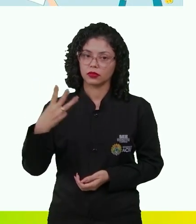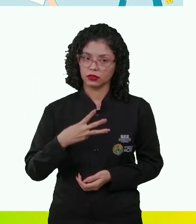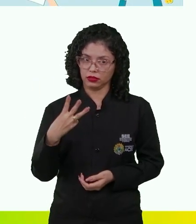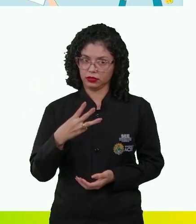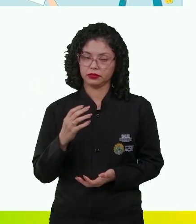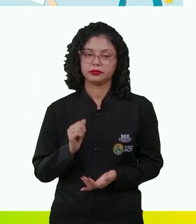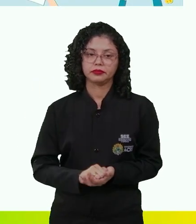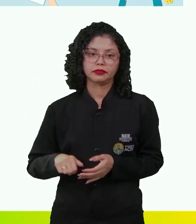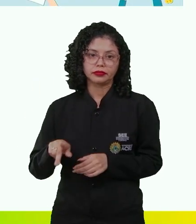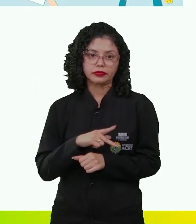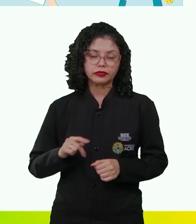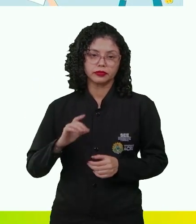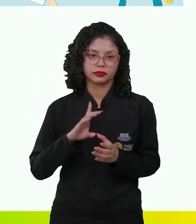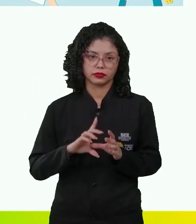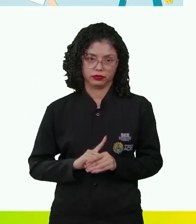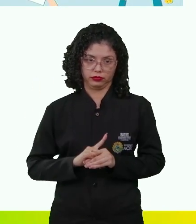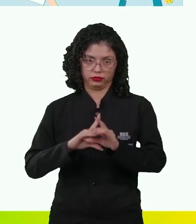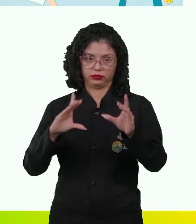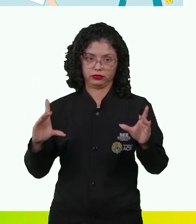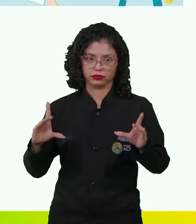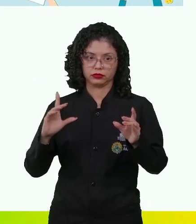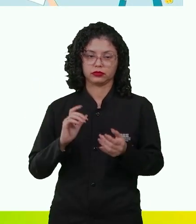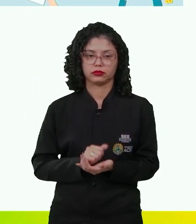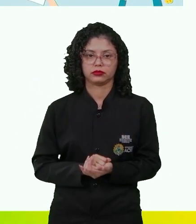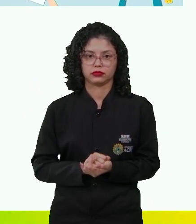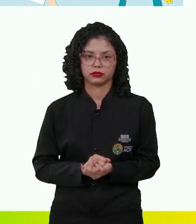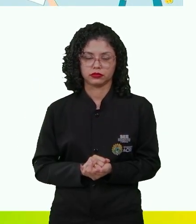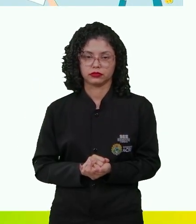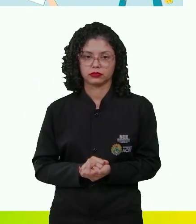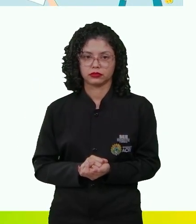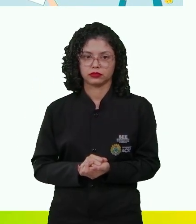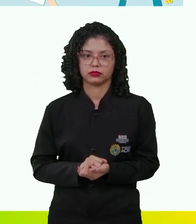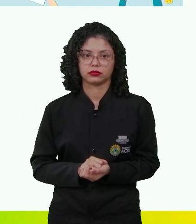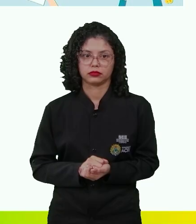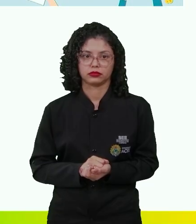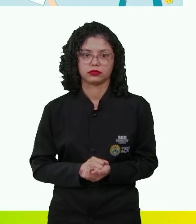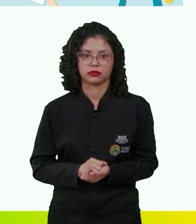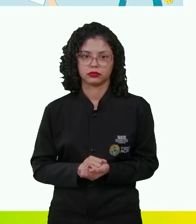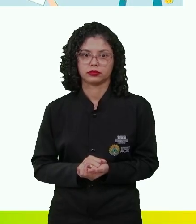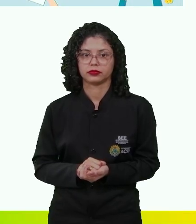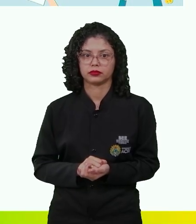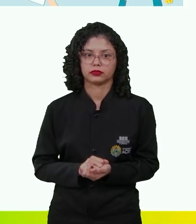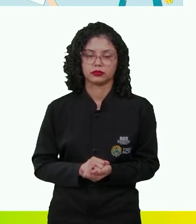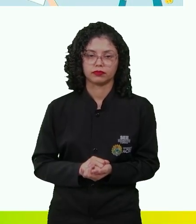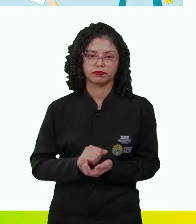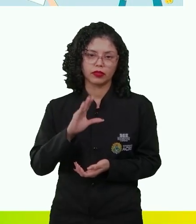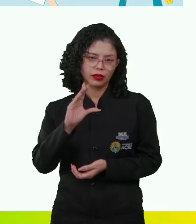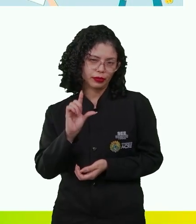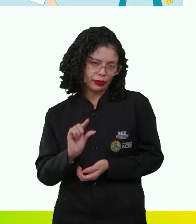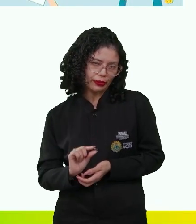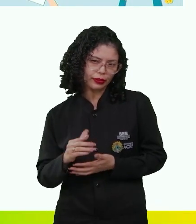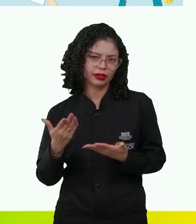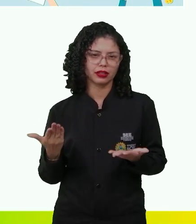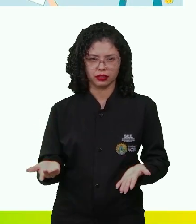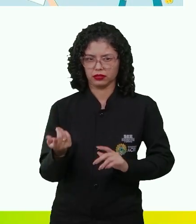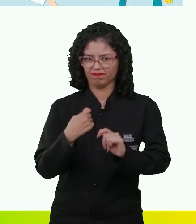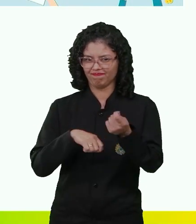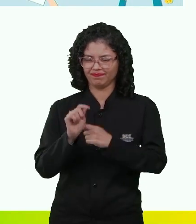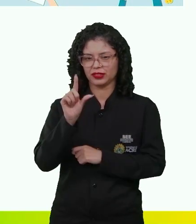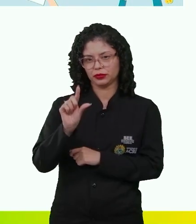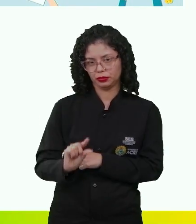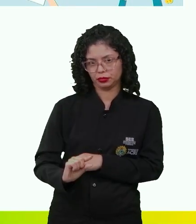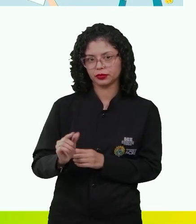pirâmide, os países de terceiro mundo. São aqueles países que têm a democracia fragilizada, a sua